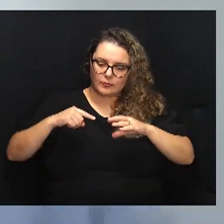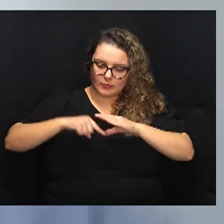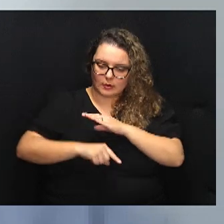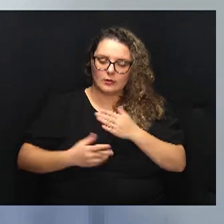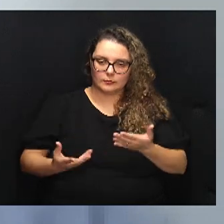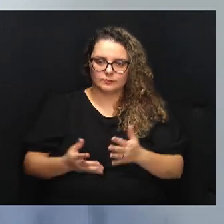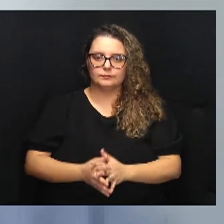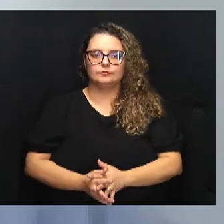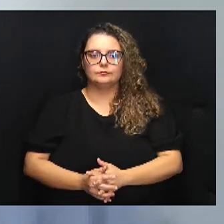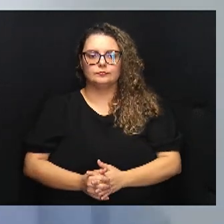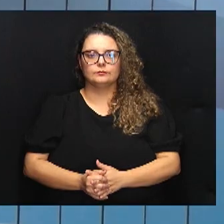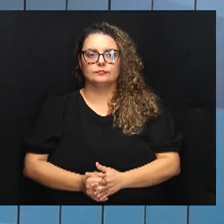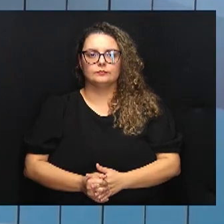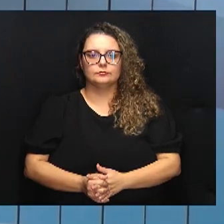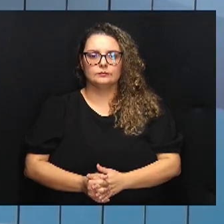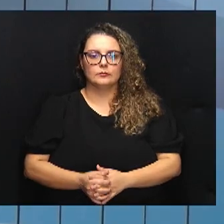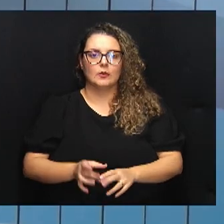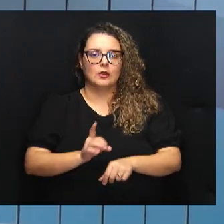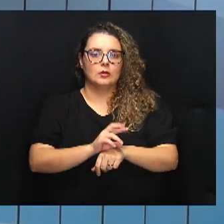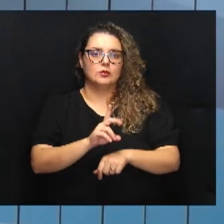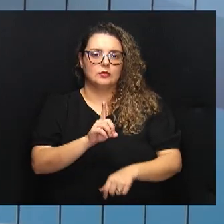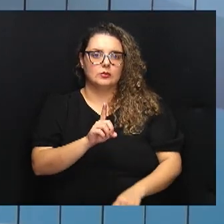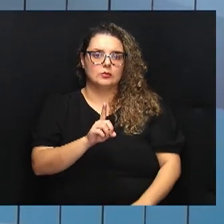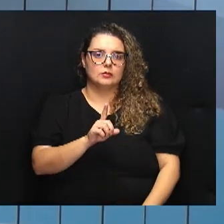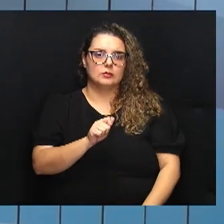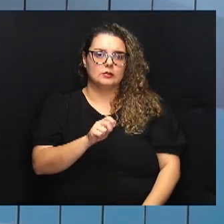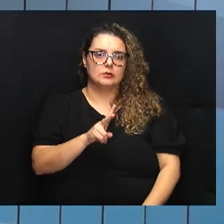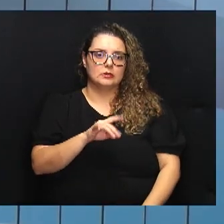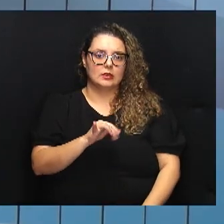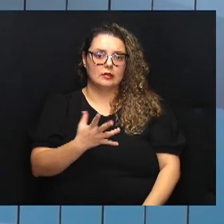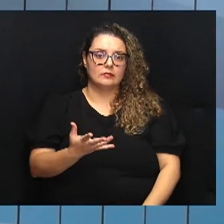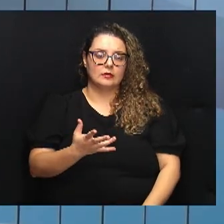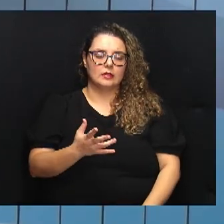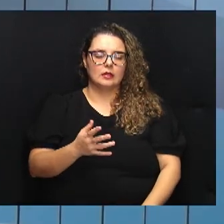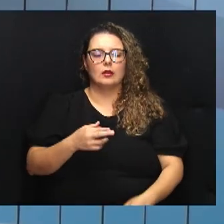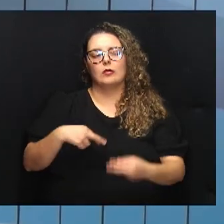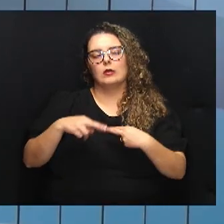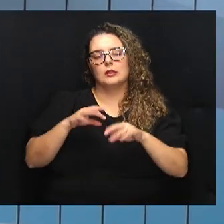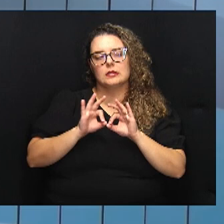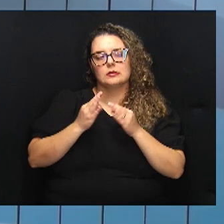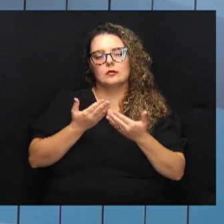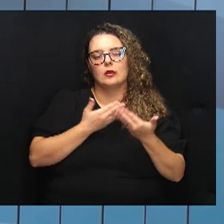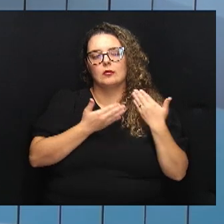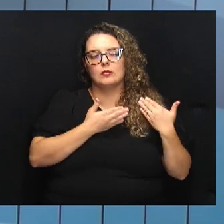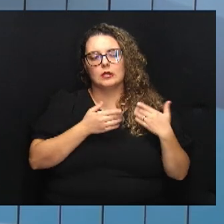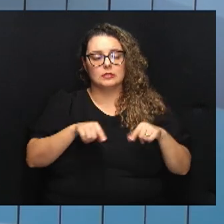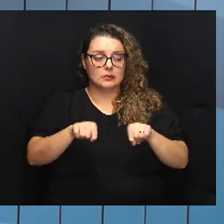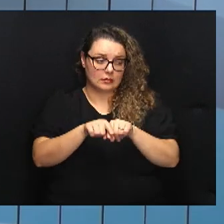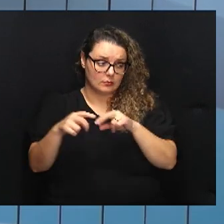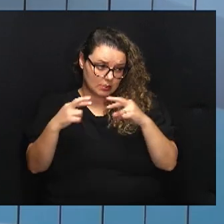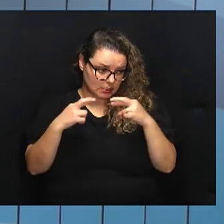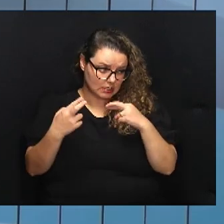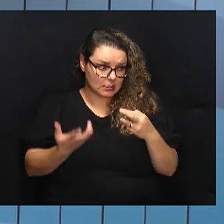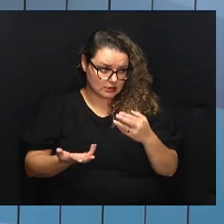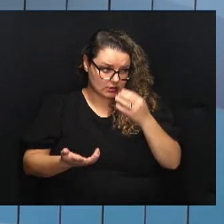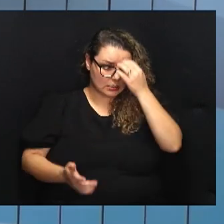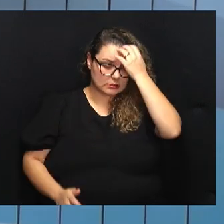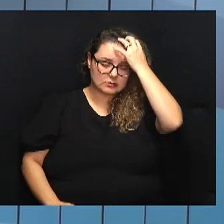necessária. Doutor Daviro, o fator hereditário, ele também deve ser levado em conta?